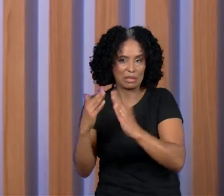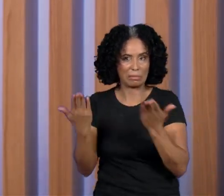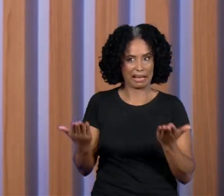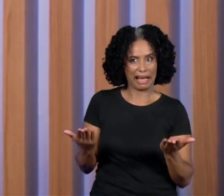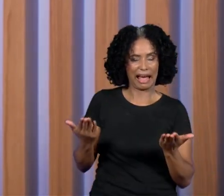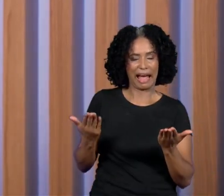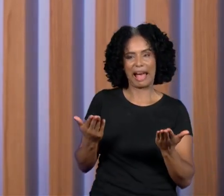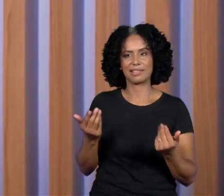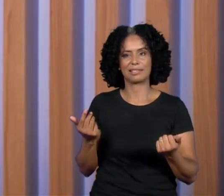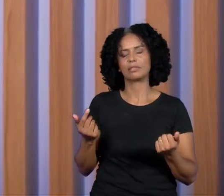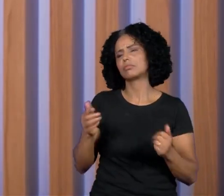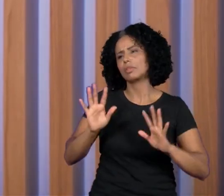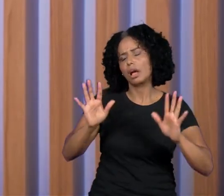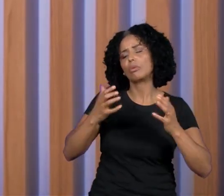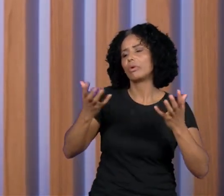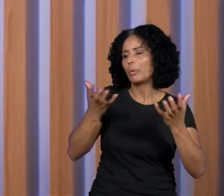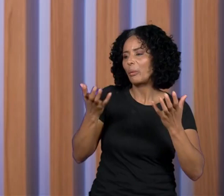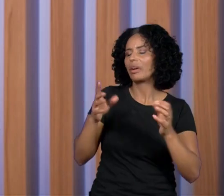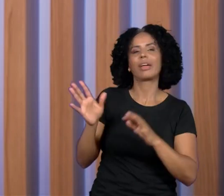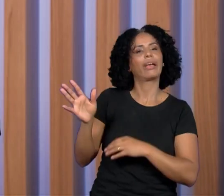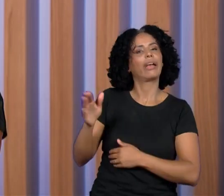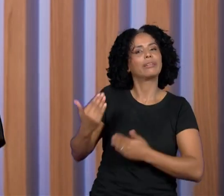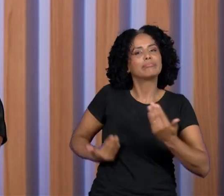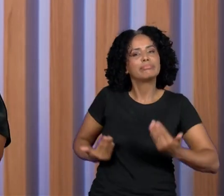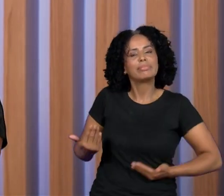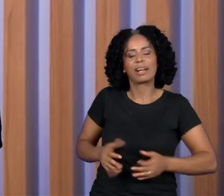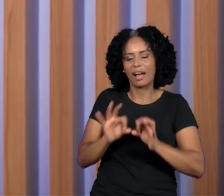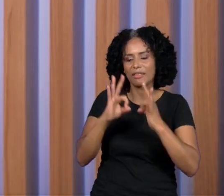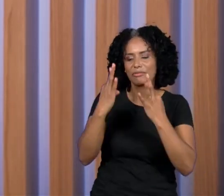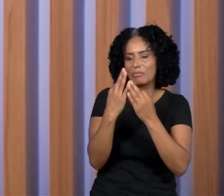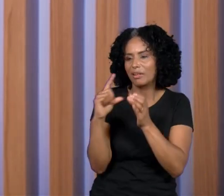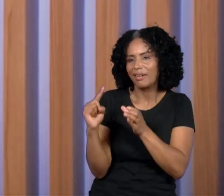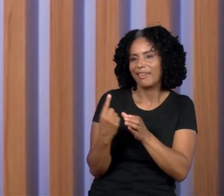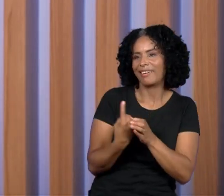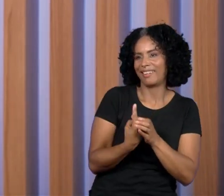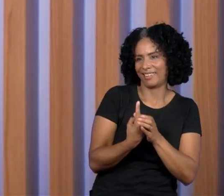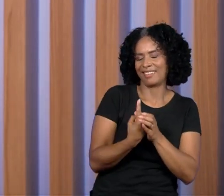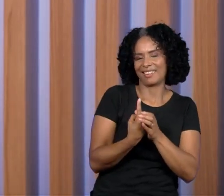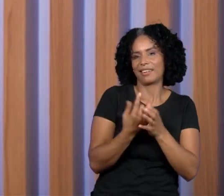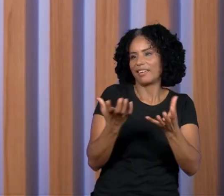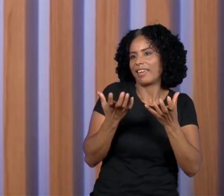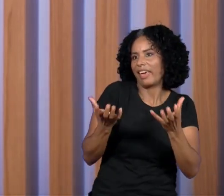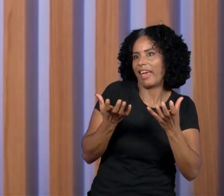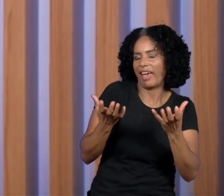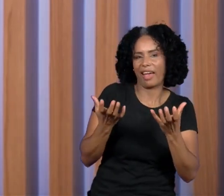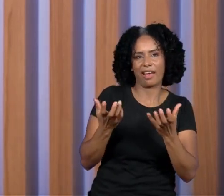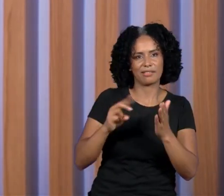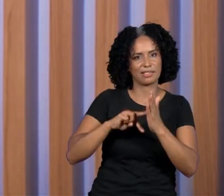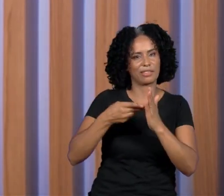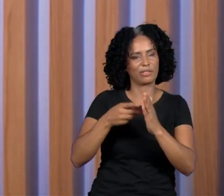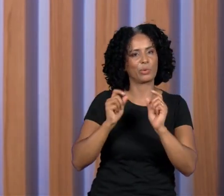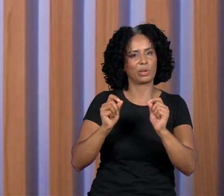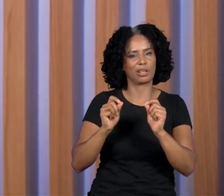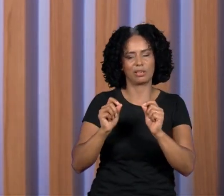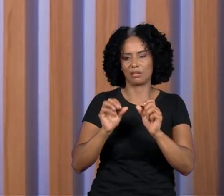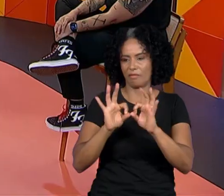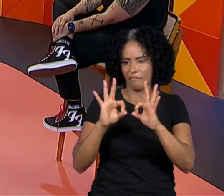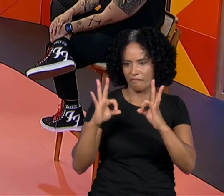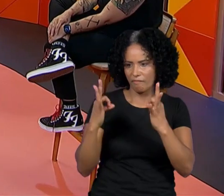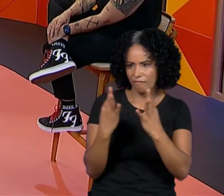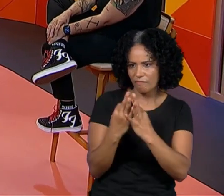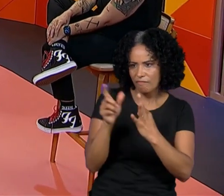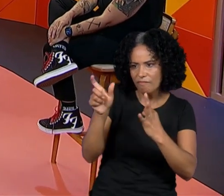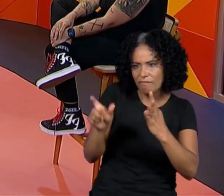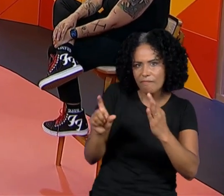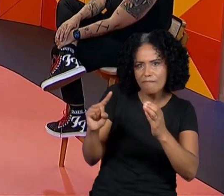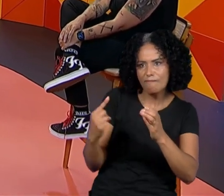está aqui em casa, faz parte da família. Então, nossa função também é quebrar esse vínculo, até porque eu